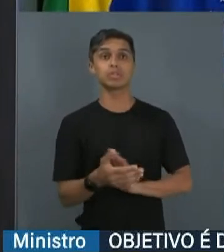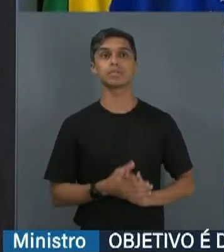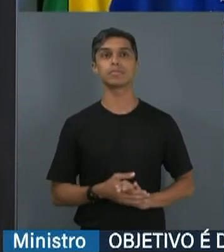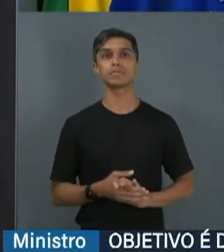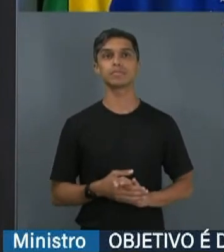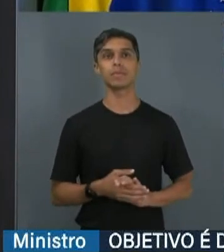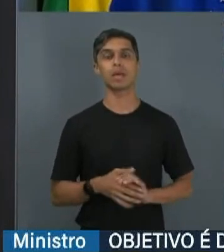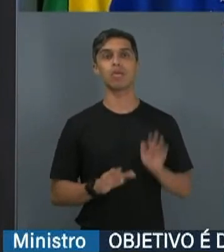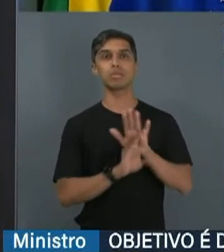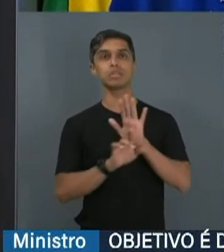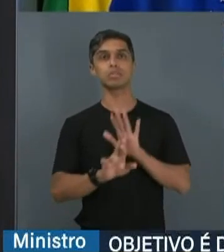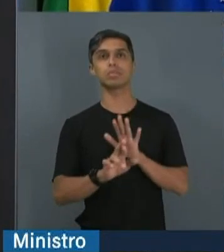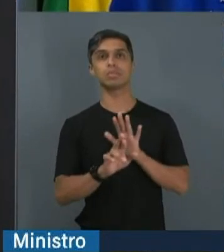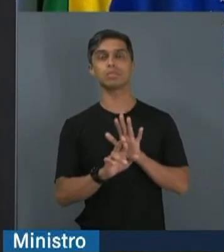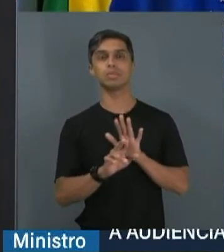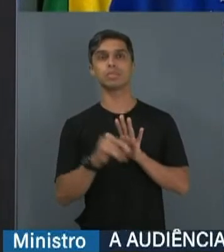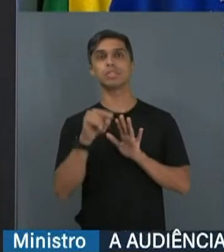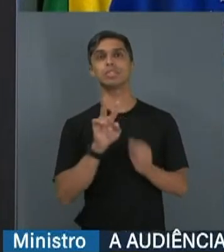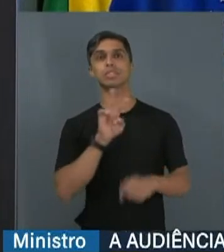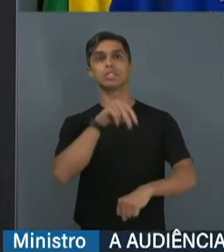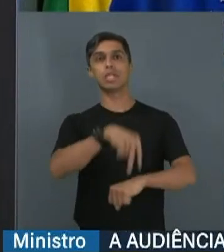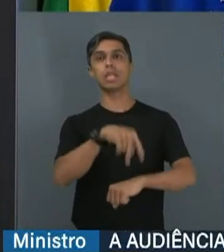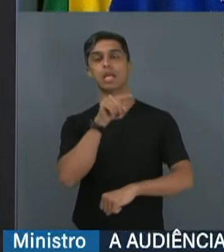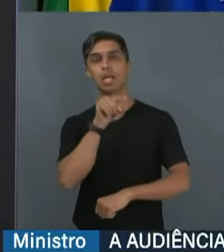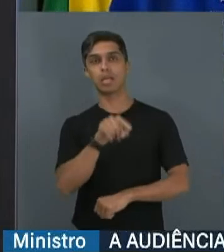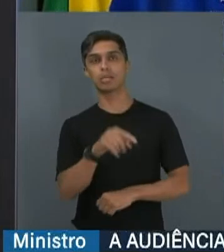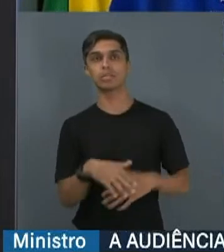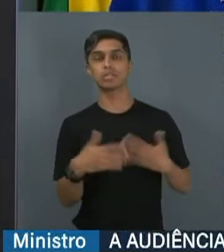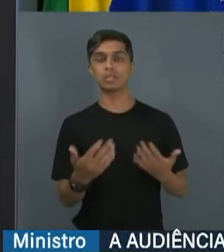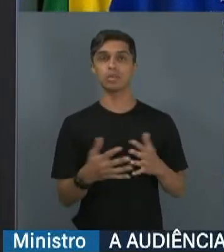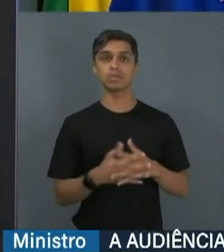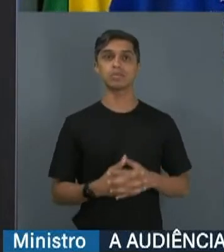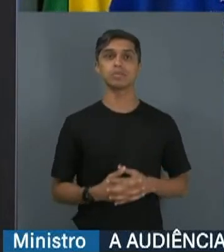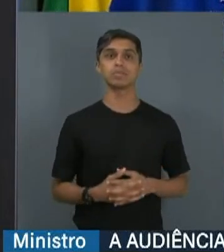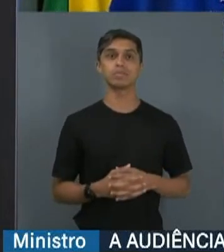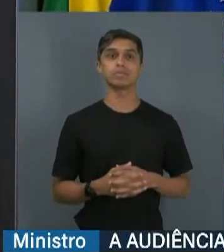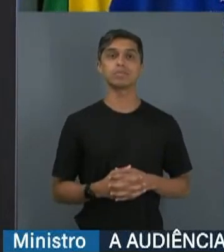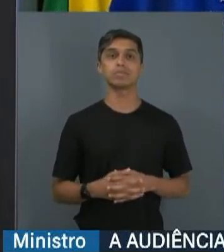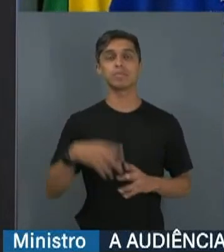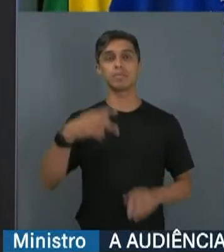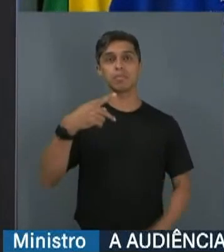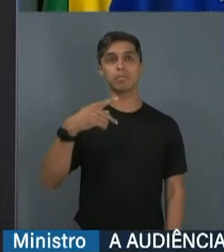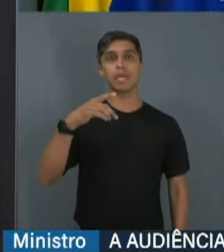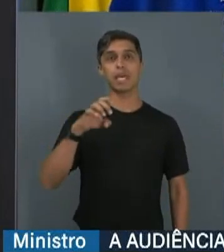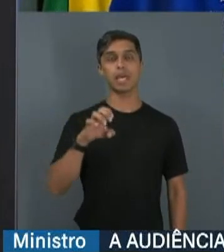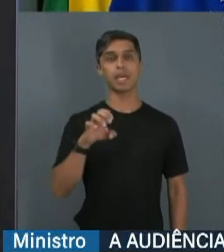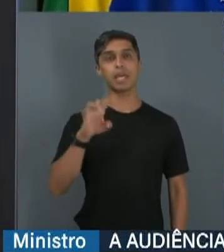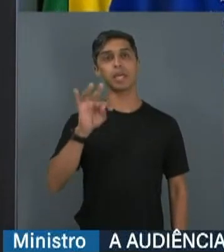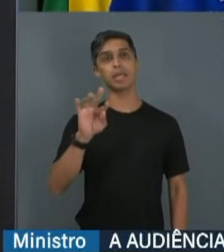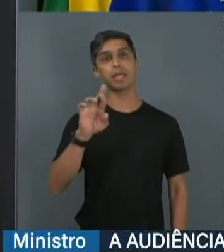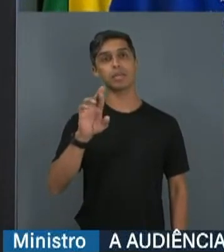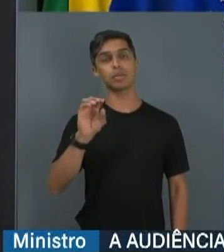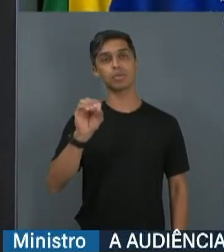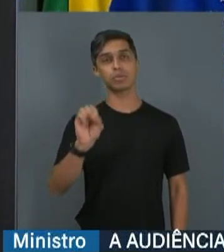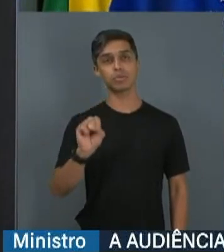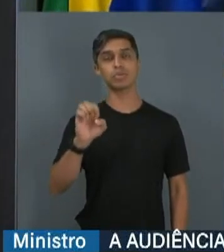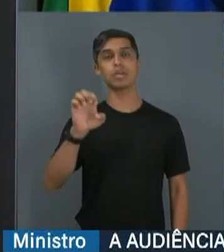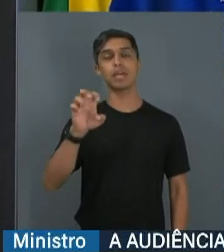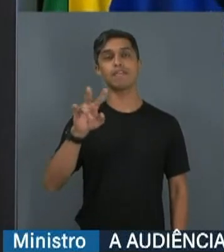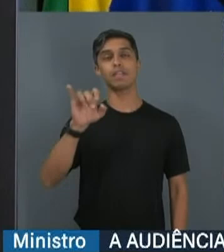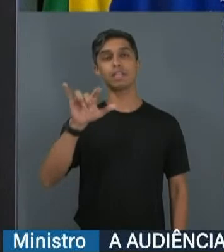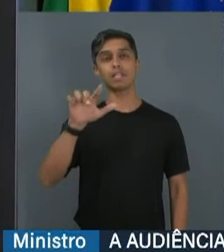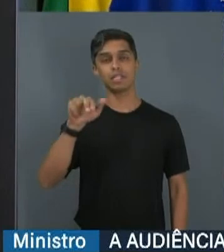os representantes para estarem lá. Então, Petrus Evelyn, que é vereador de Teresina,